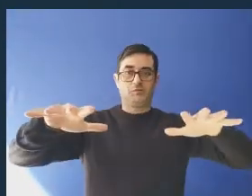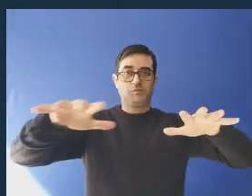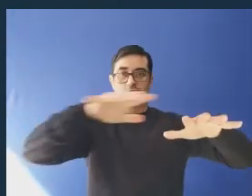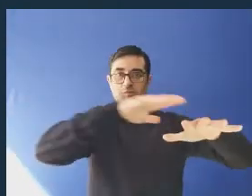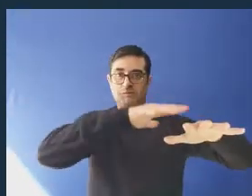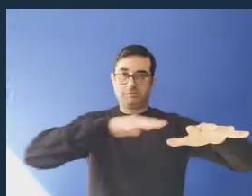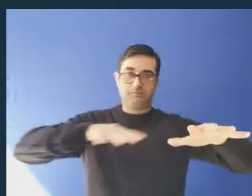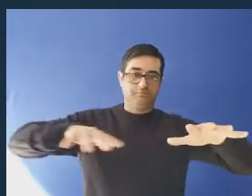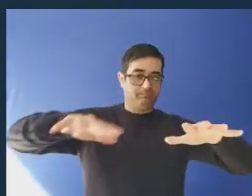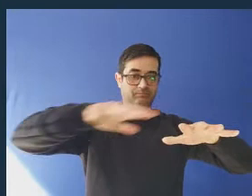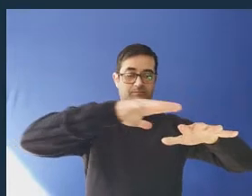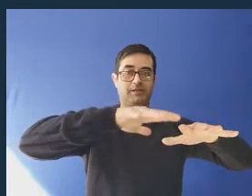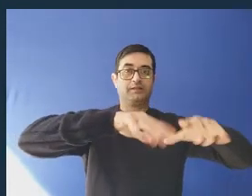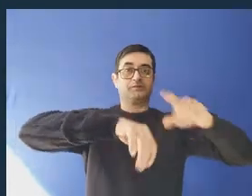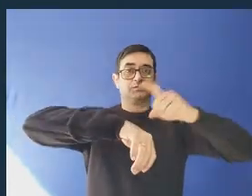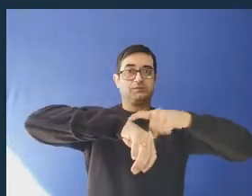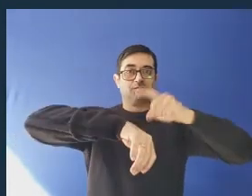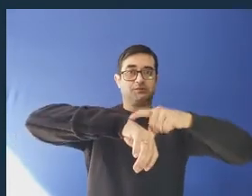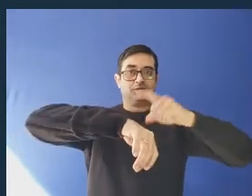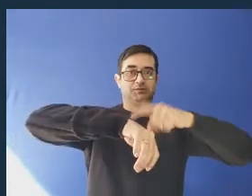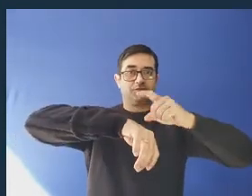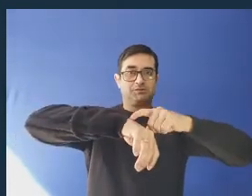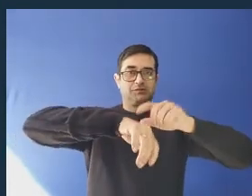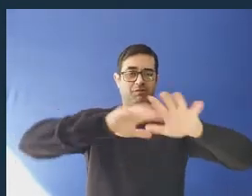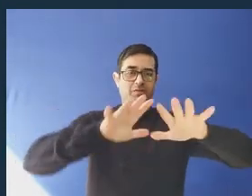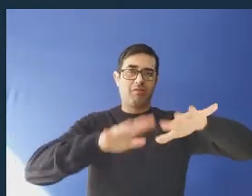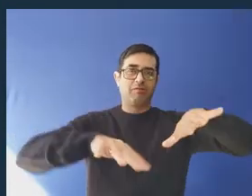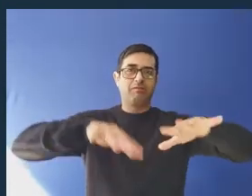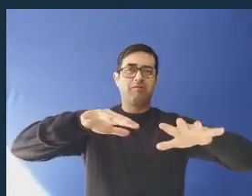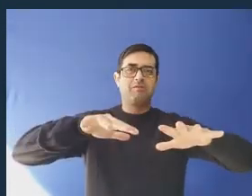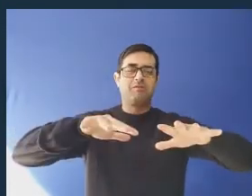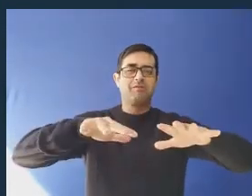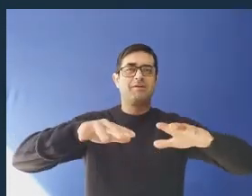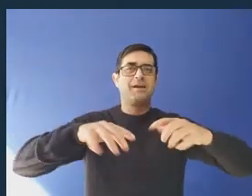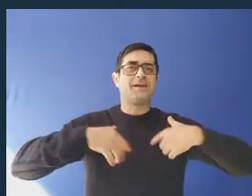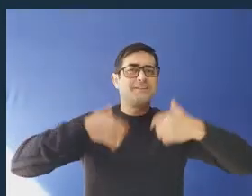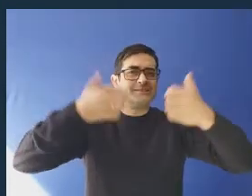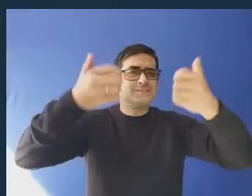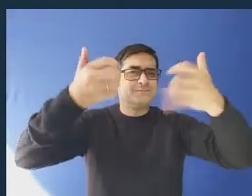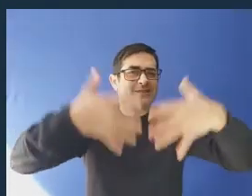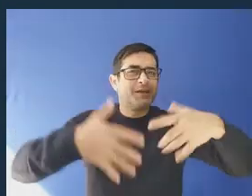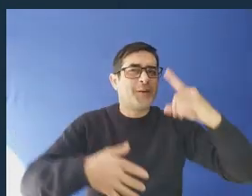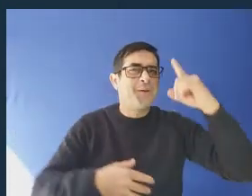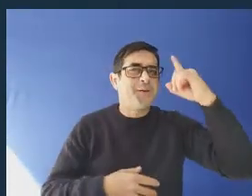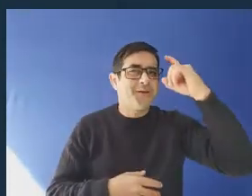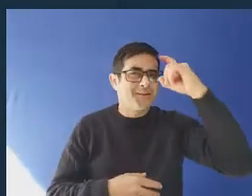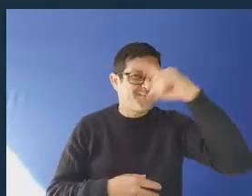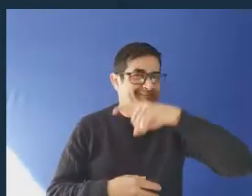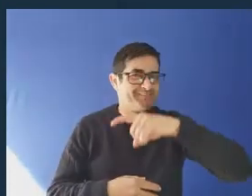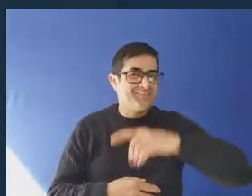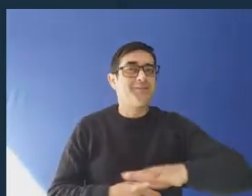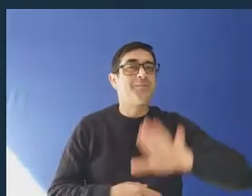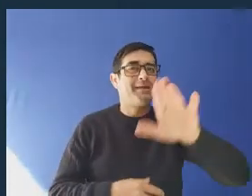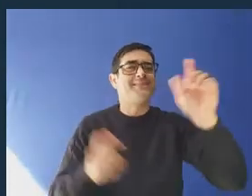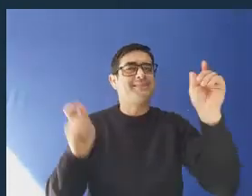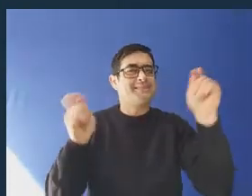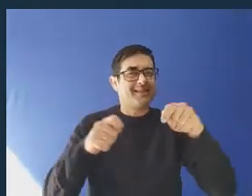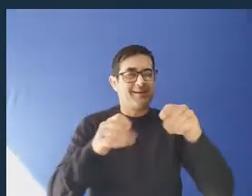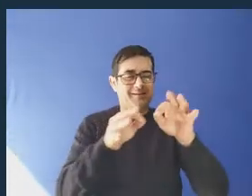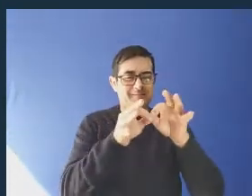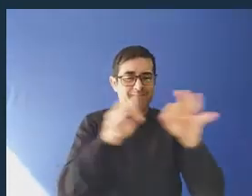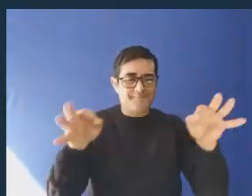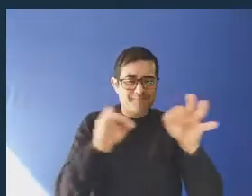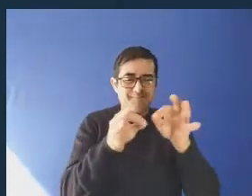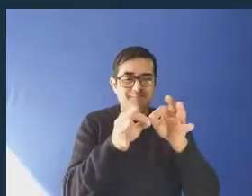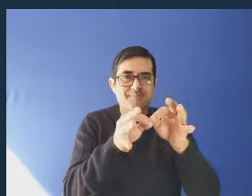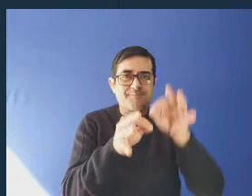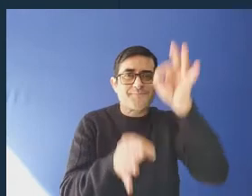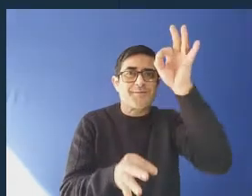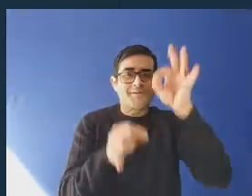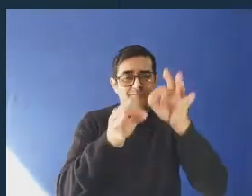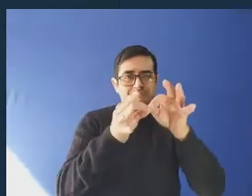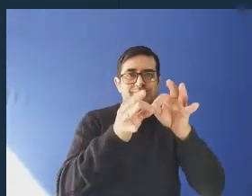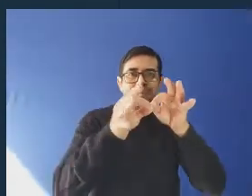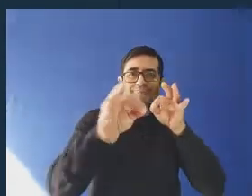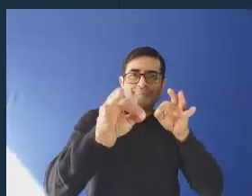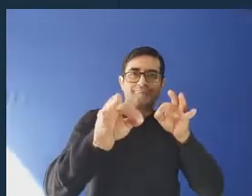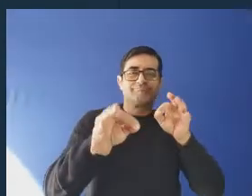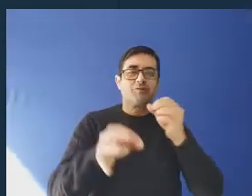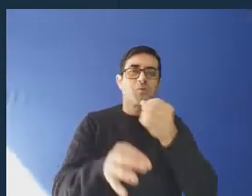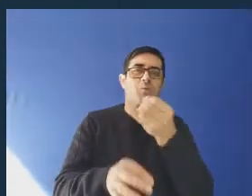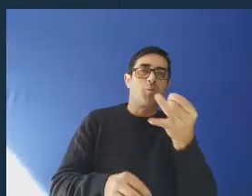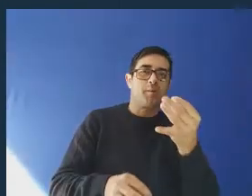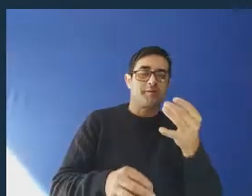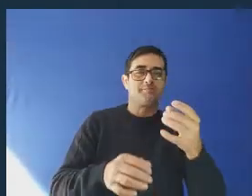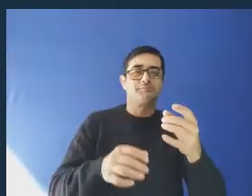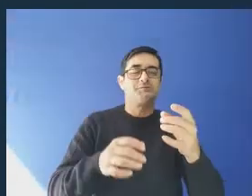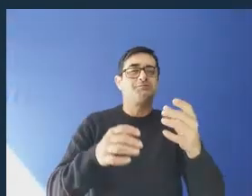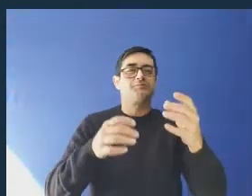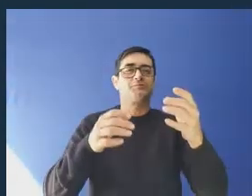o espaço-tempo. Então não é algo simples de explicar, mas é extremamente simples de medir. A gente mede